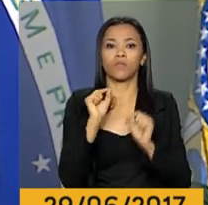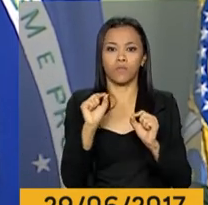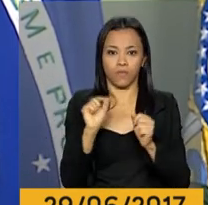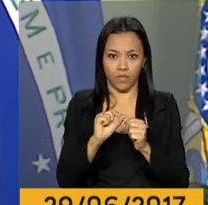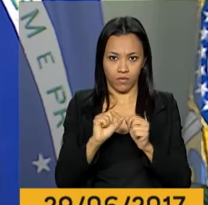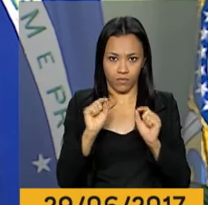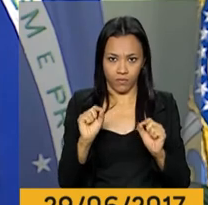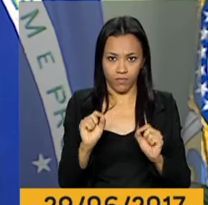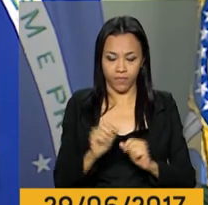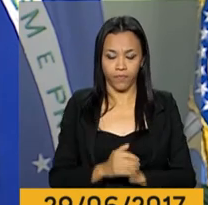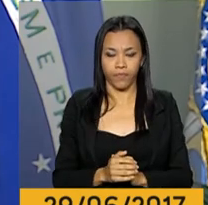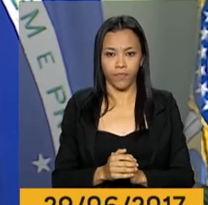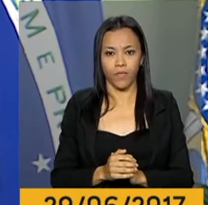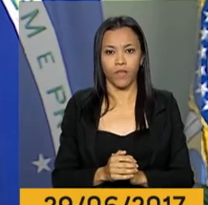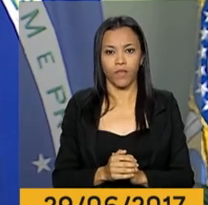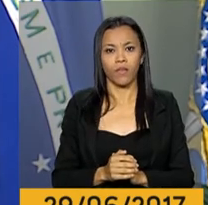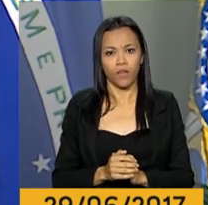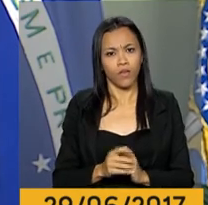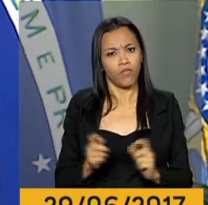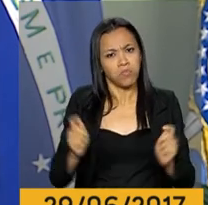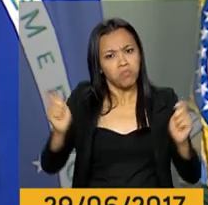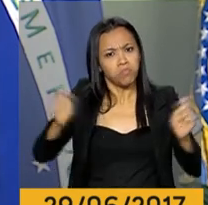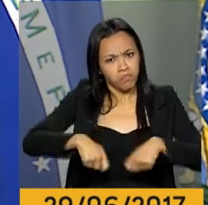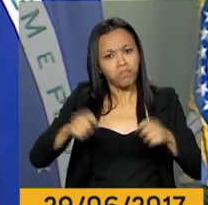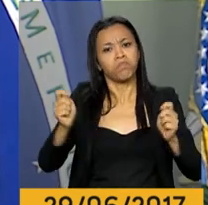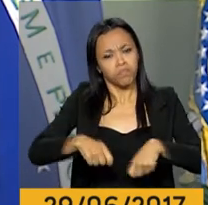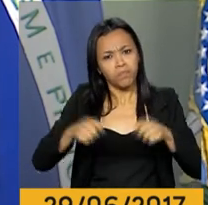foi possível fazer